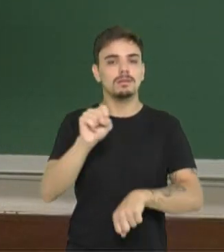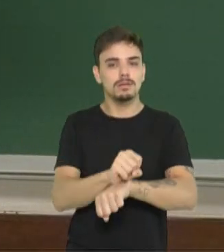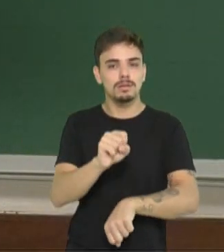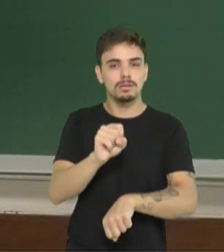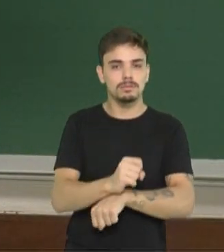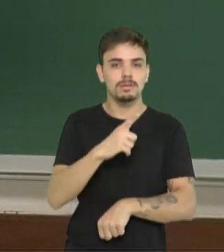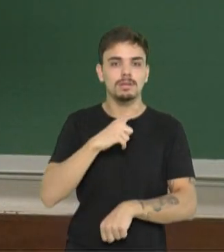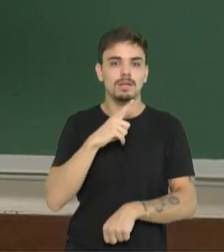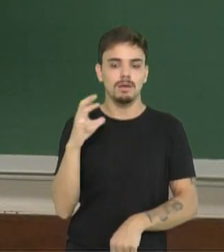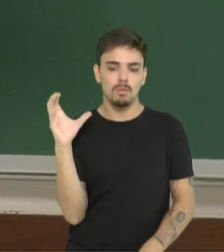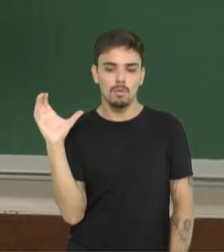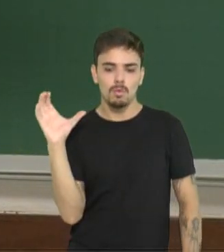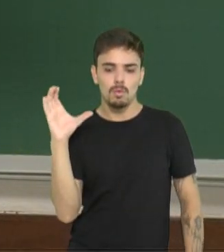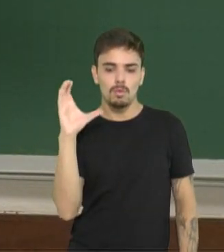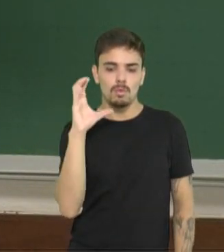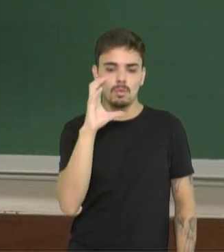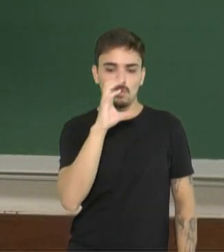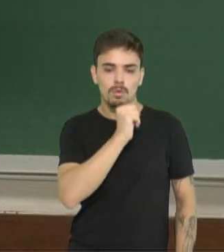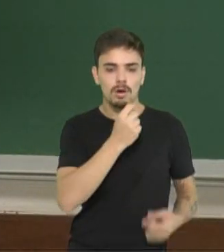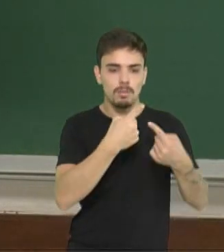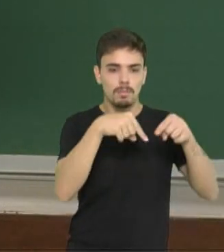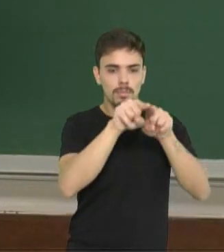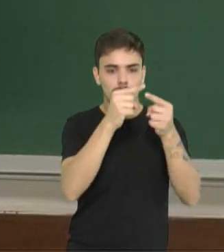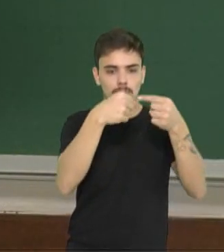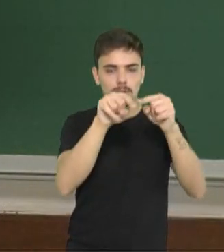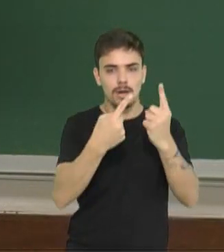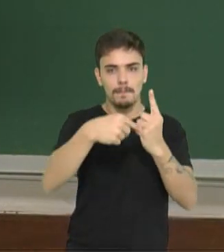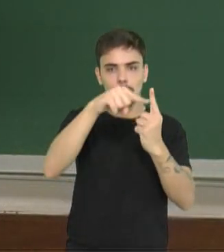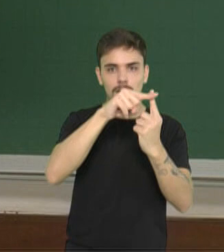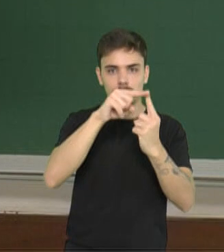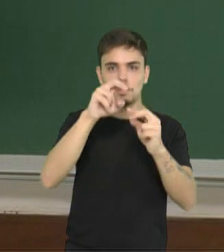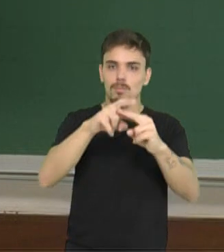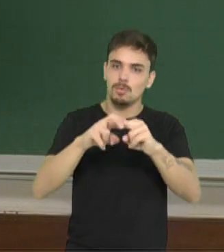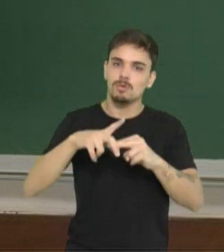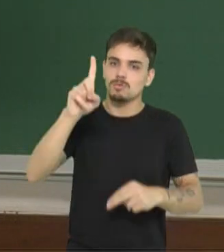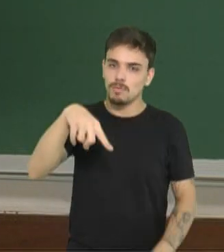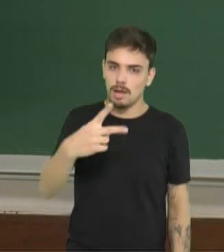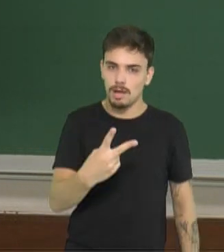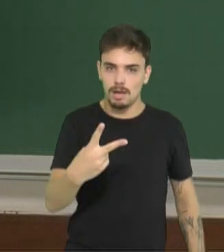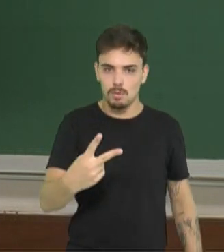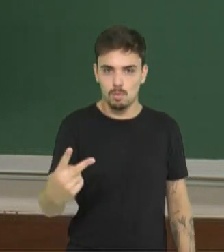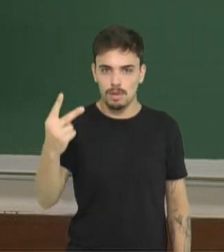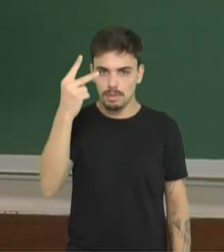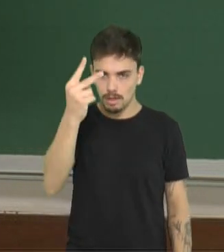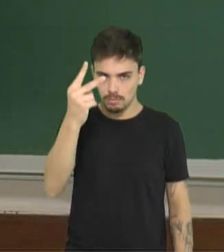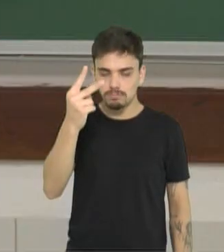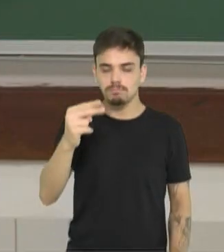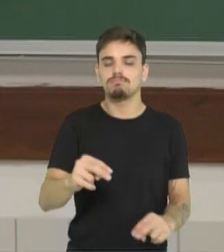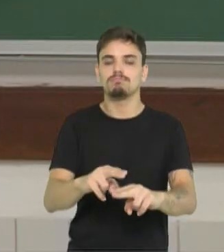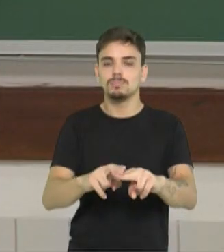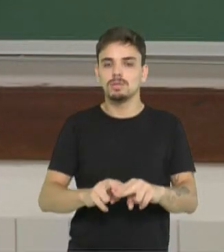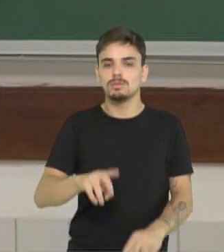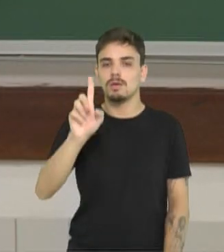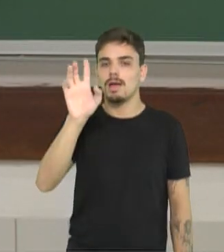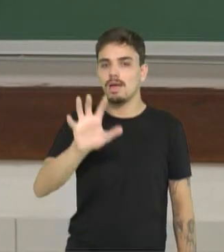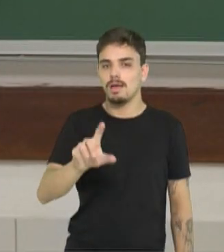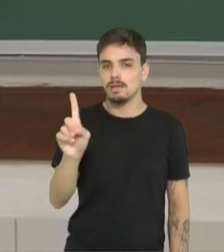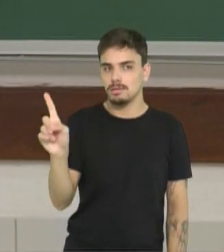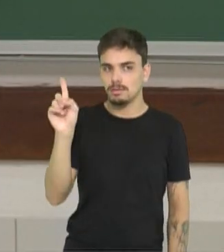está aumentando aquela quantidade. Por isso que é ao quadrado, tá? Então sempre vai ser essa unidade de medida